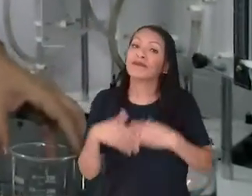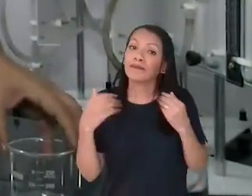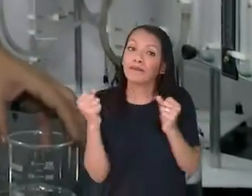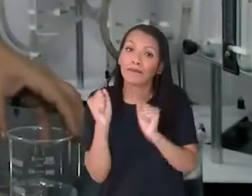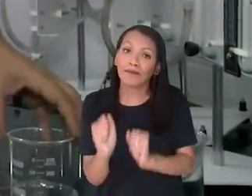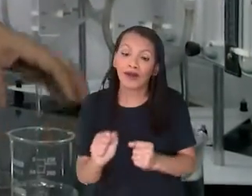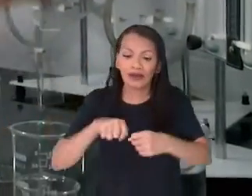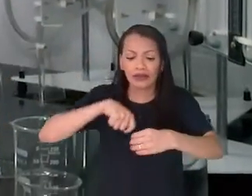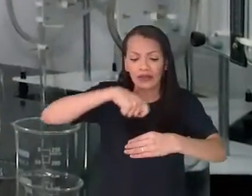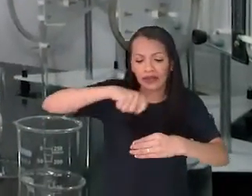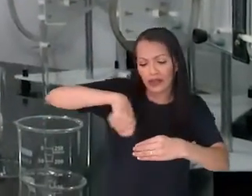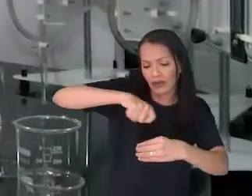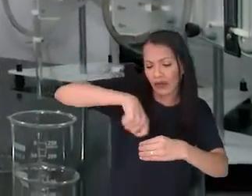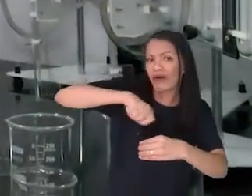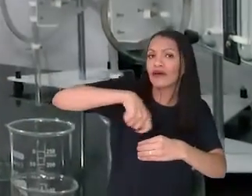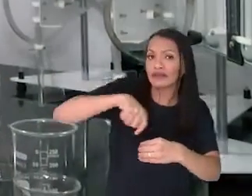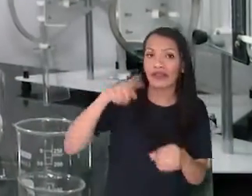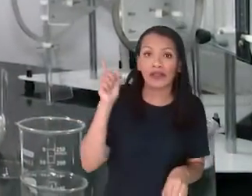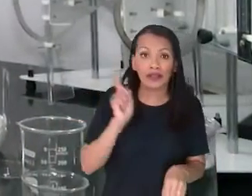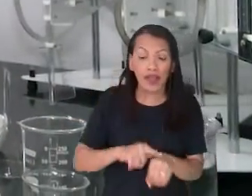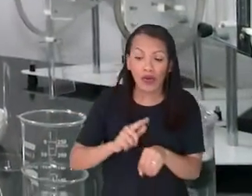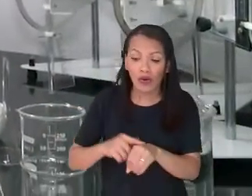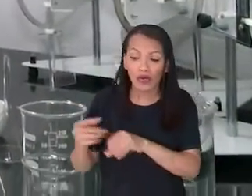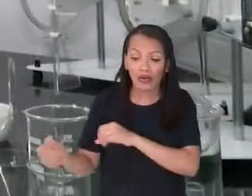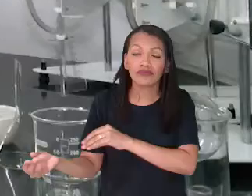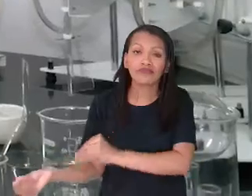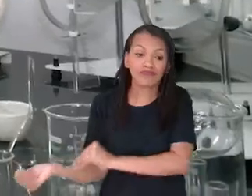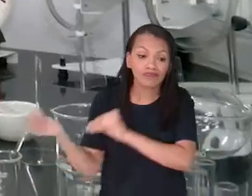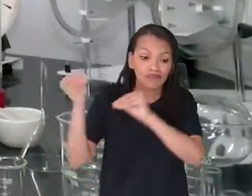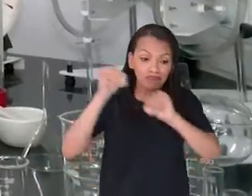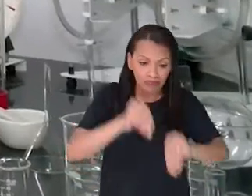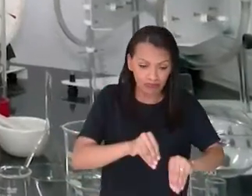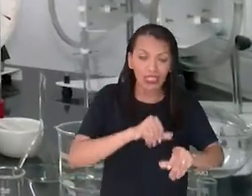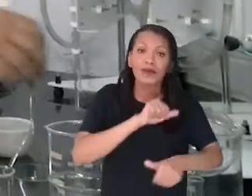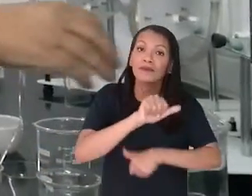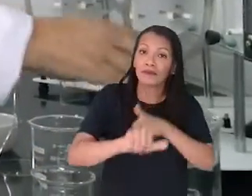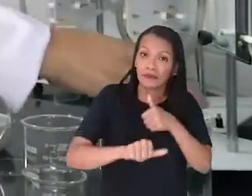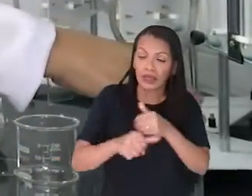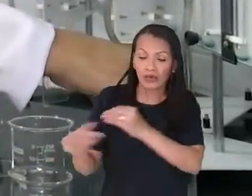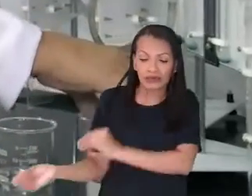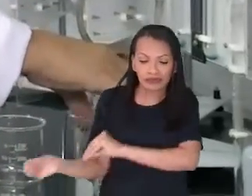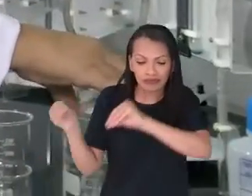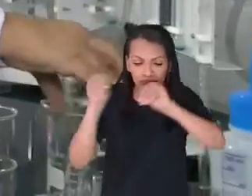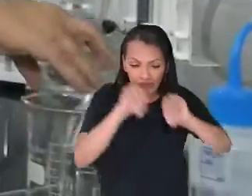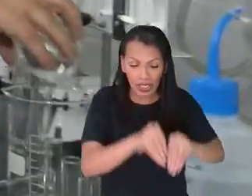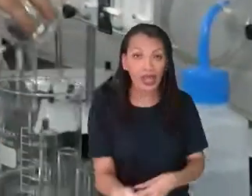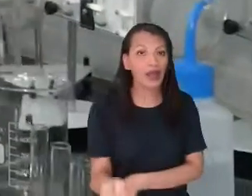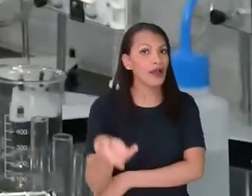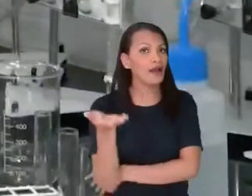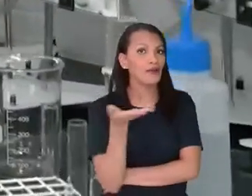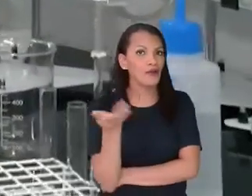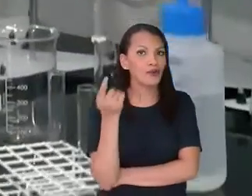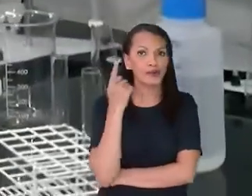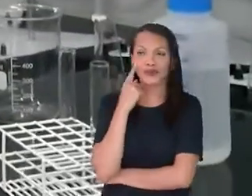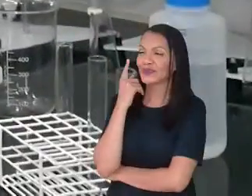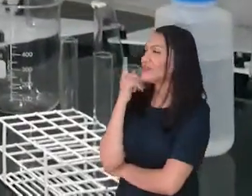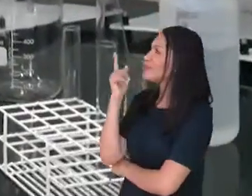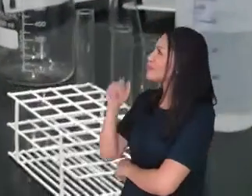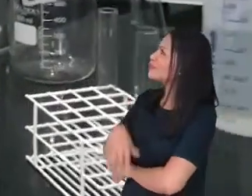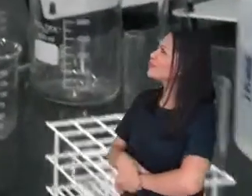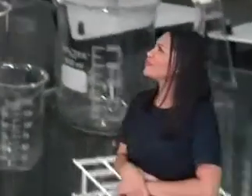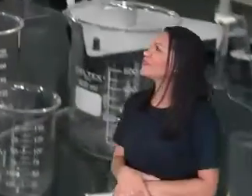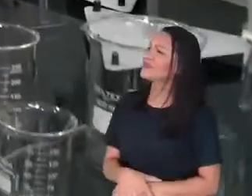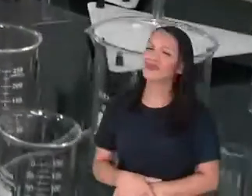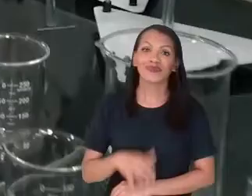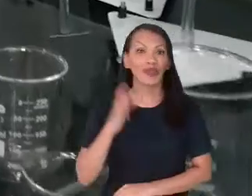como bastão para mexer e na hora de transportar. Agora vem um que é bem interessante. Eu acho que ele é até